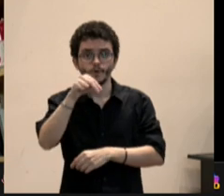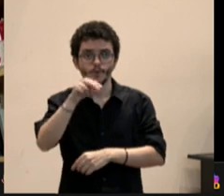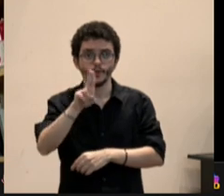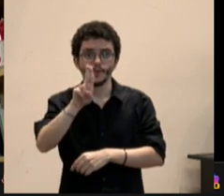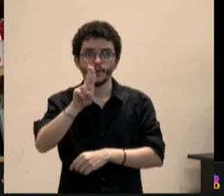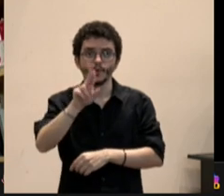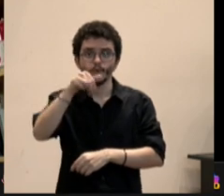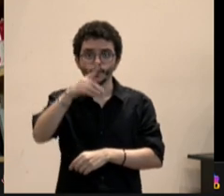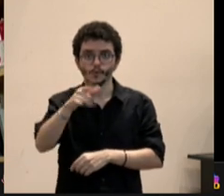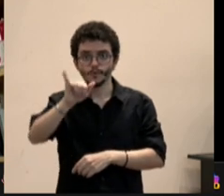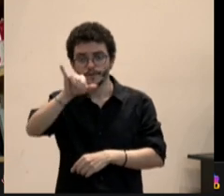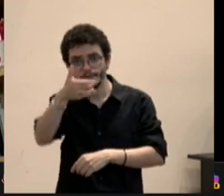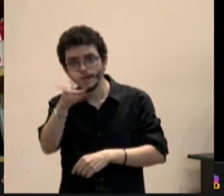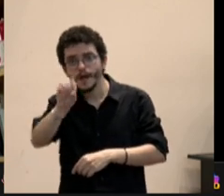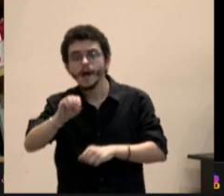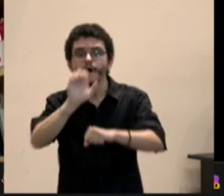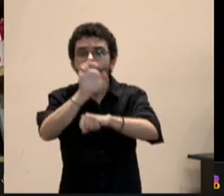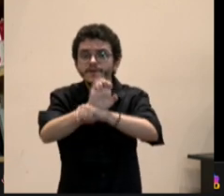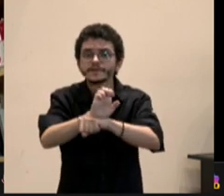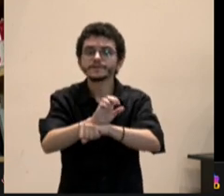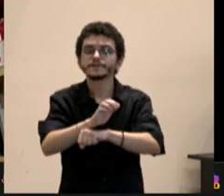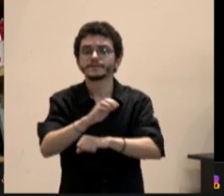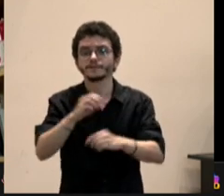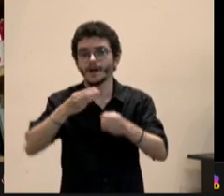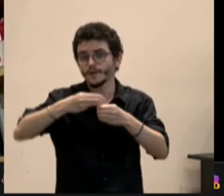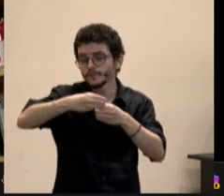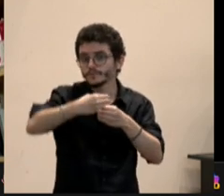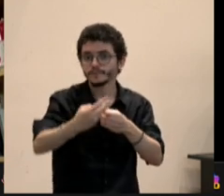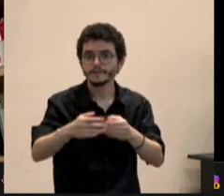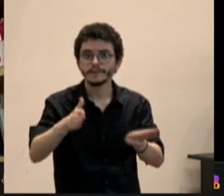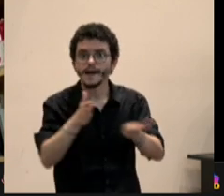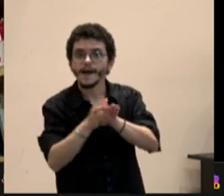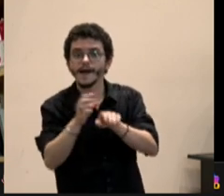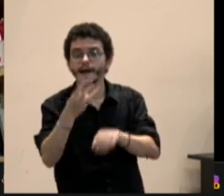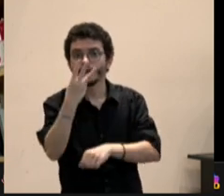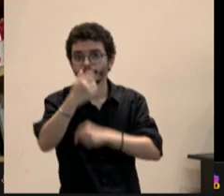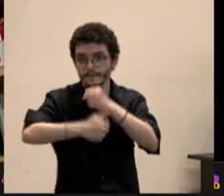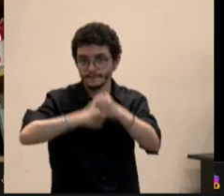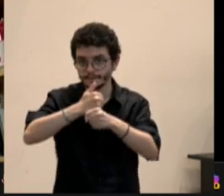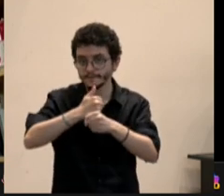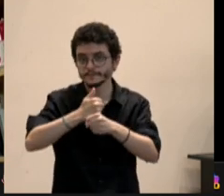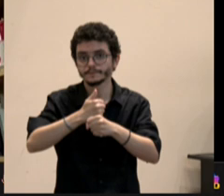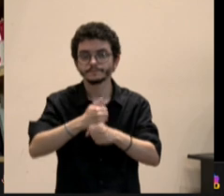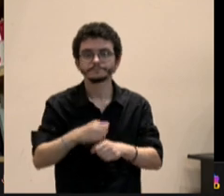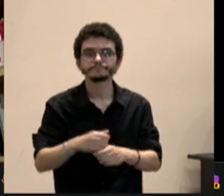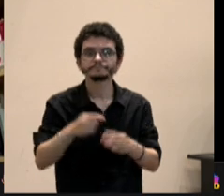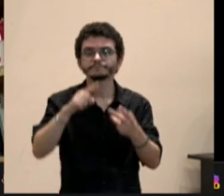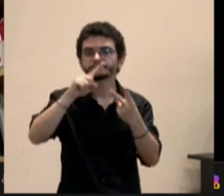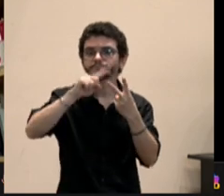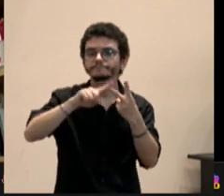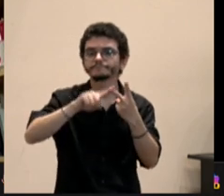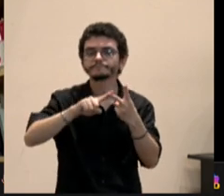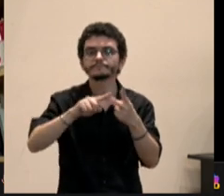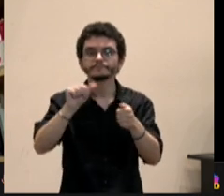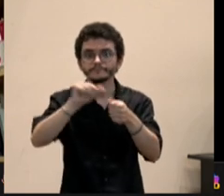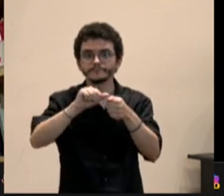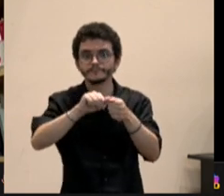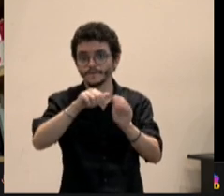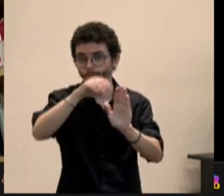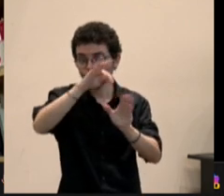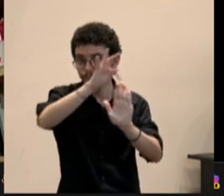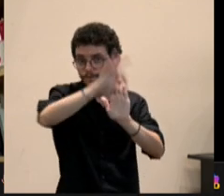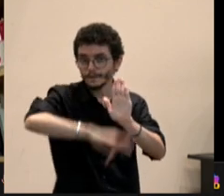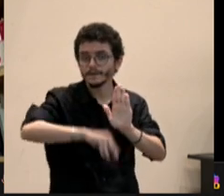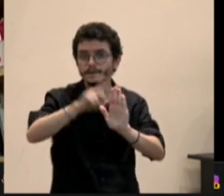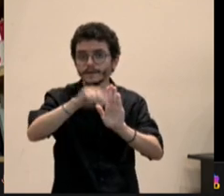Distrito Federal, municípios, no prazo de até 3 anos do plano. A segunda proposição que fizemos na CONAI foi de